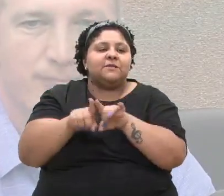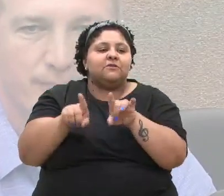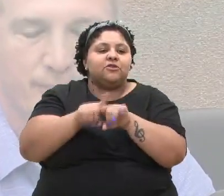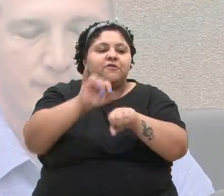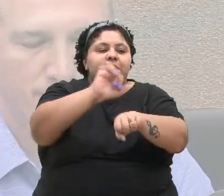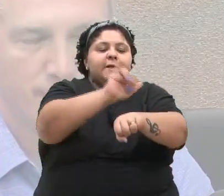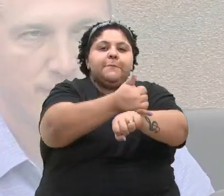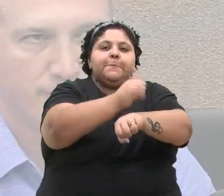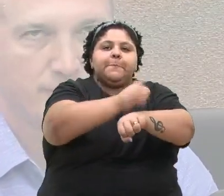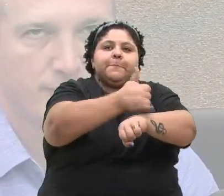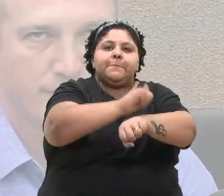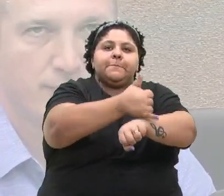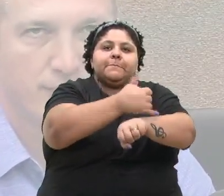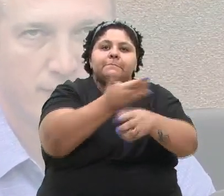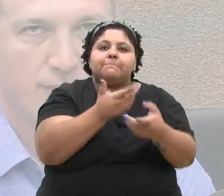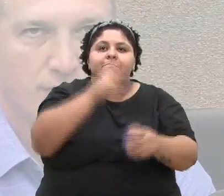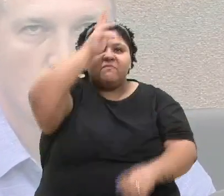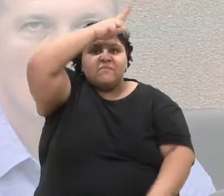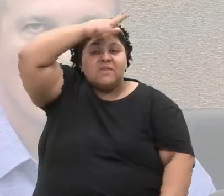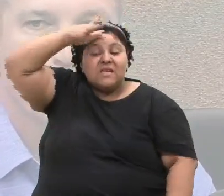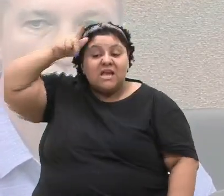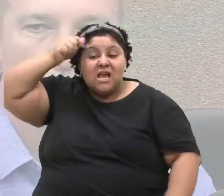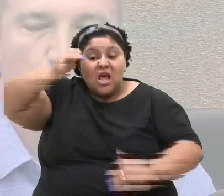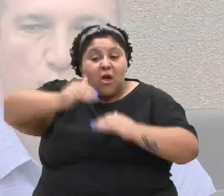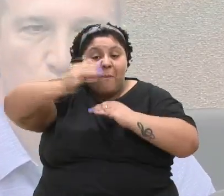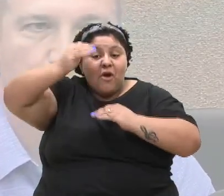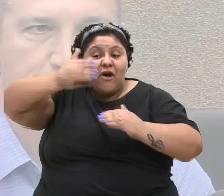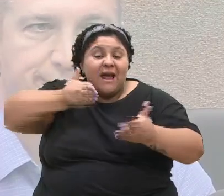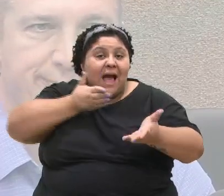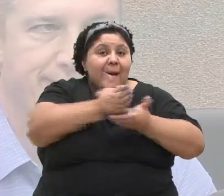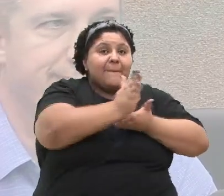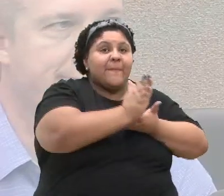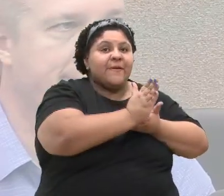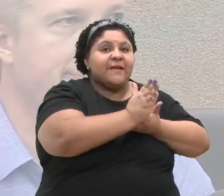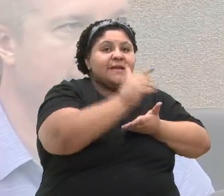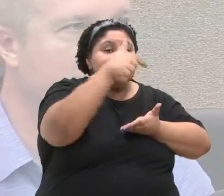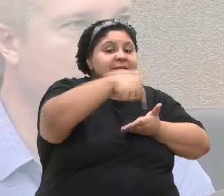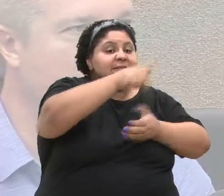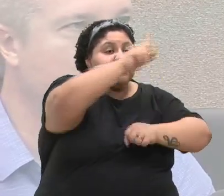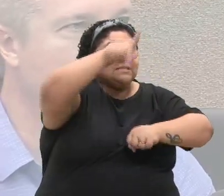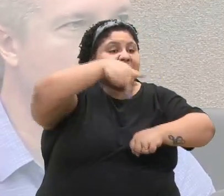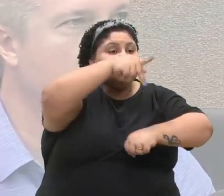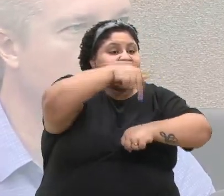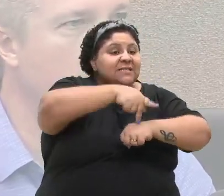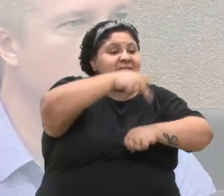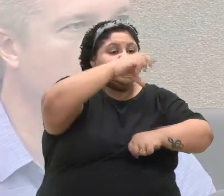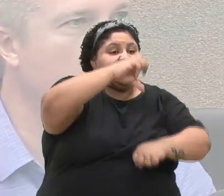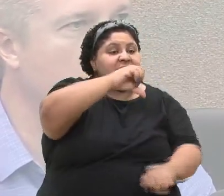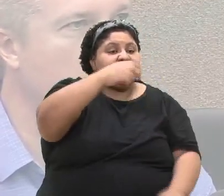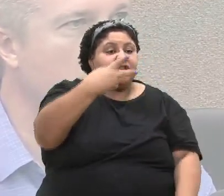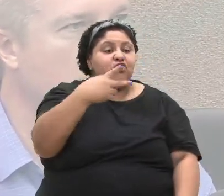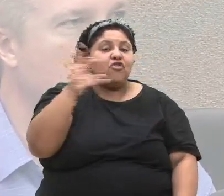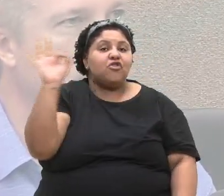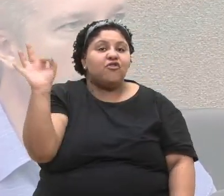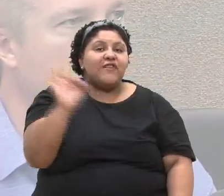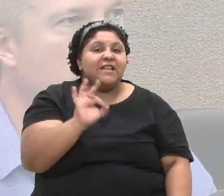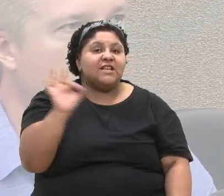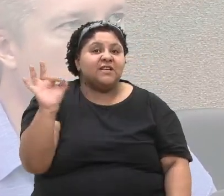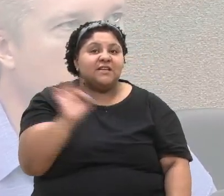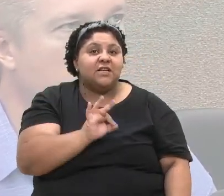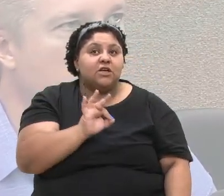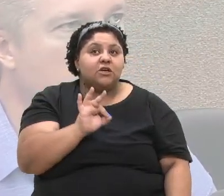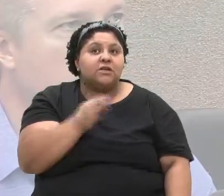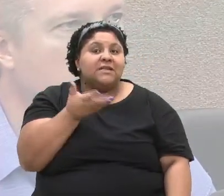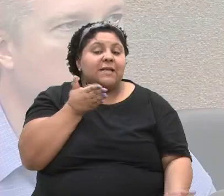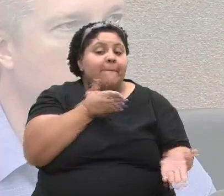de Joinville. O prefeito com a maior aprovação desse país, com 92% de